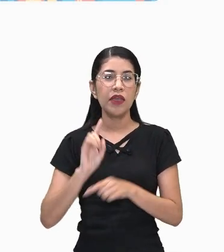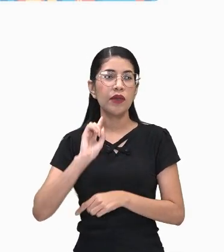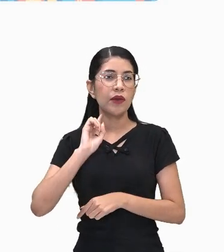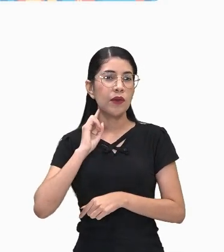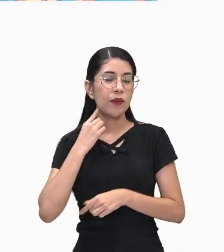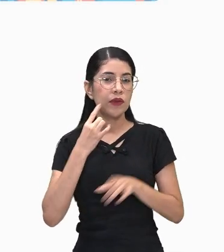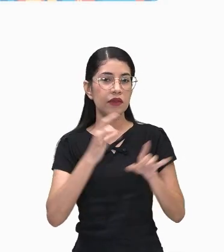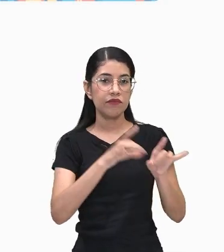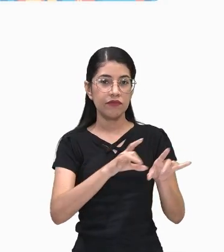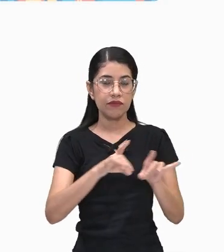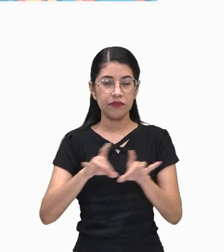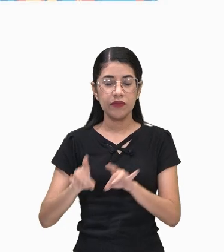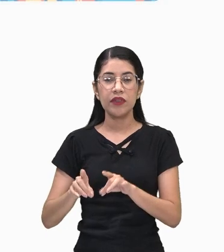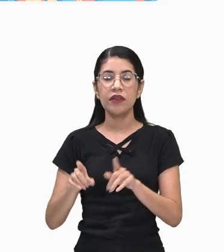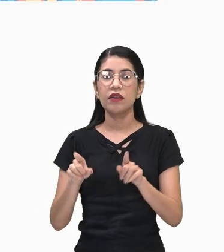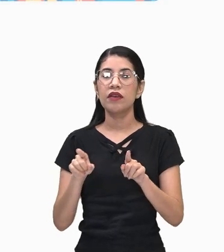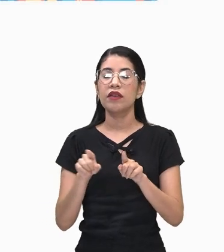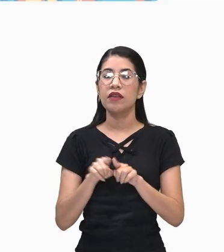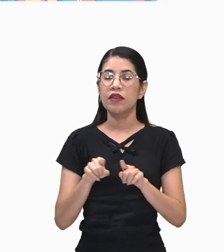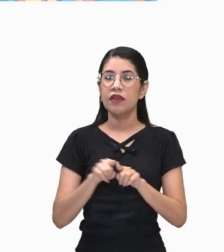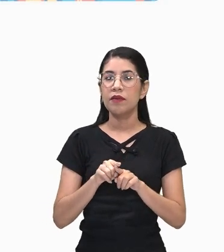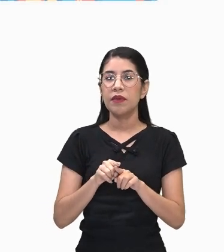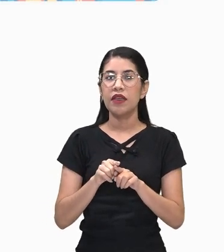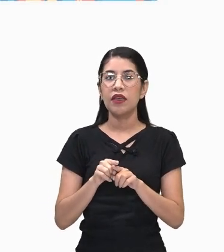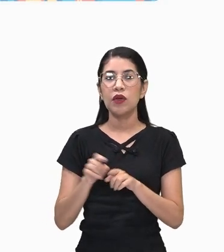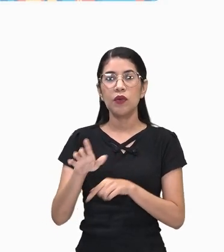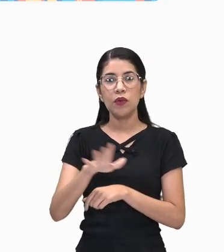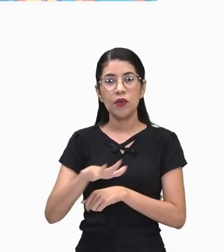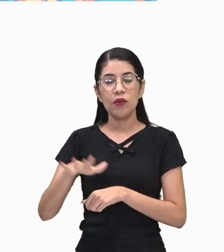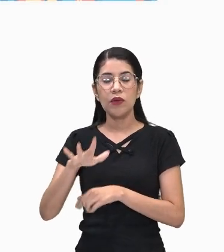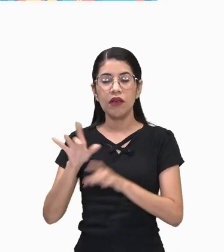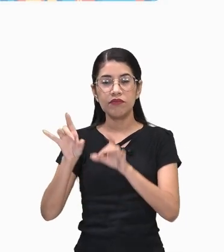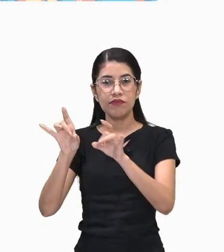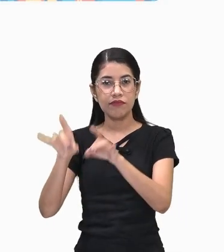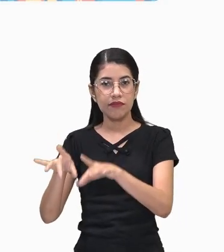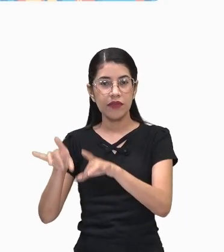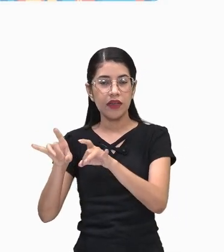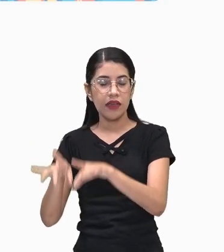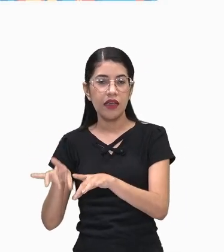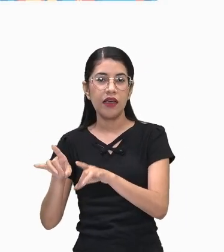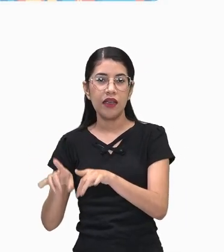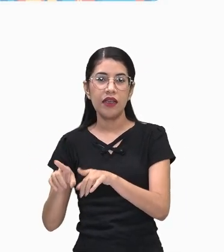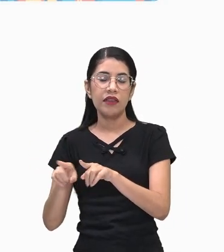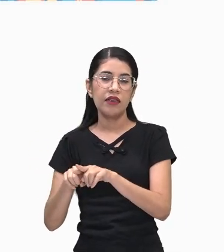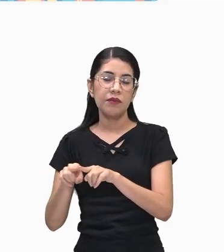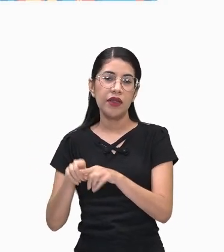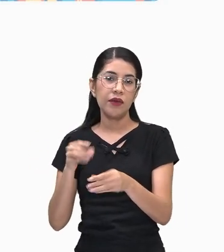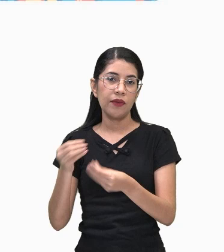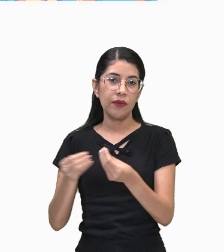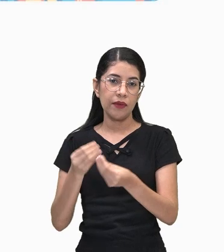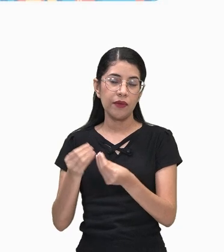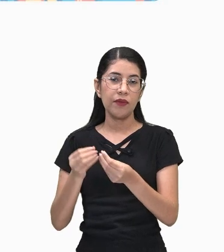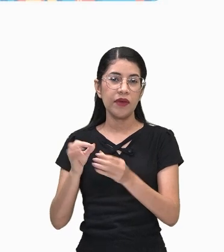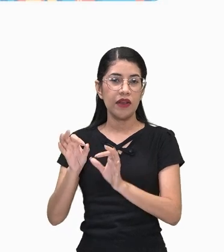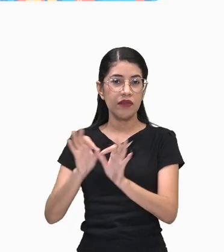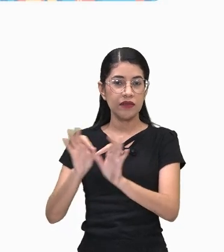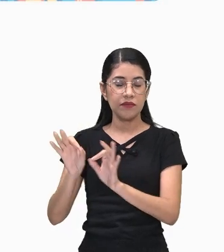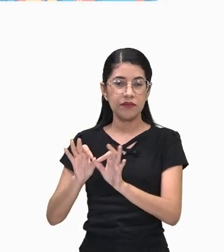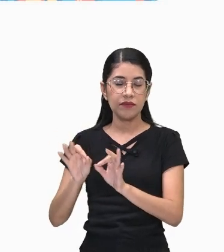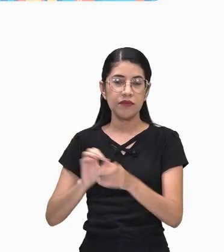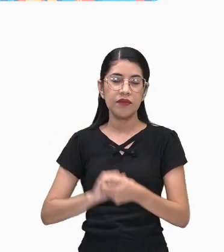sólidos, que aí vai envolver, por exemplo, os aterros sanitários, a disposição dos lixões, a questão do